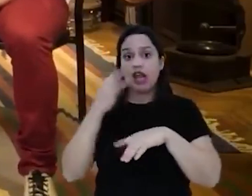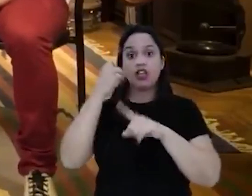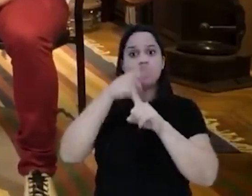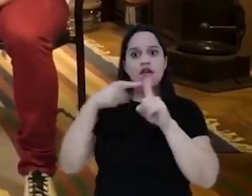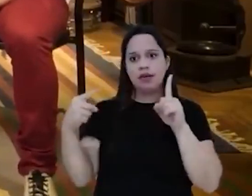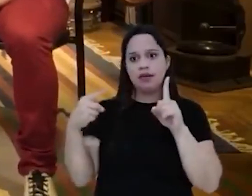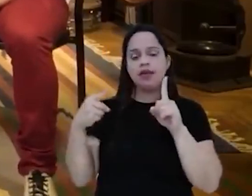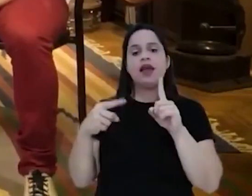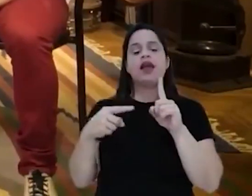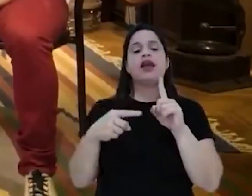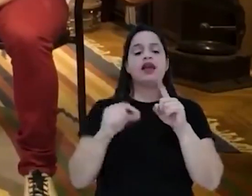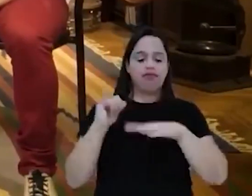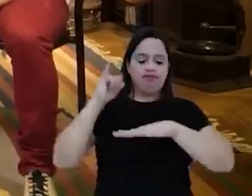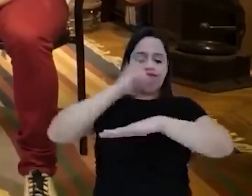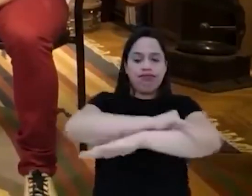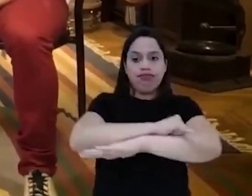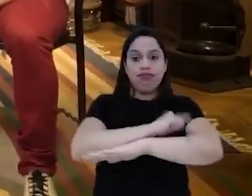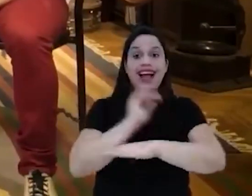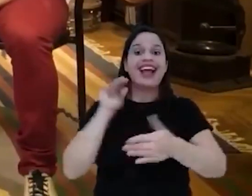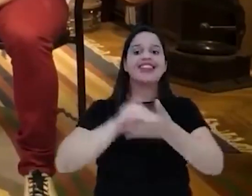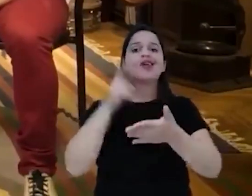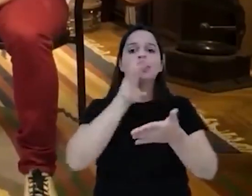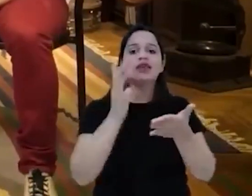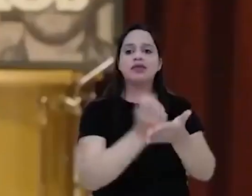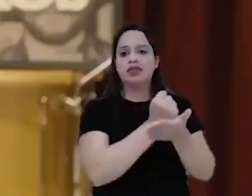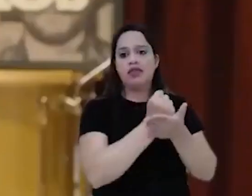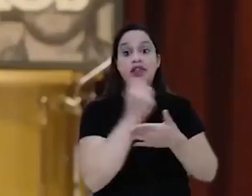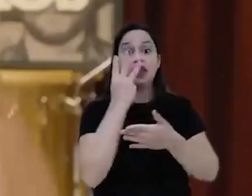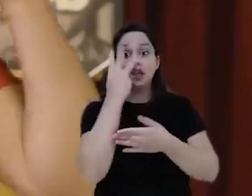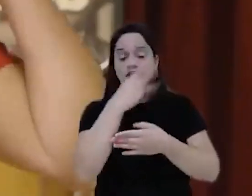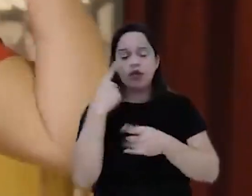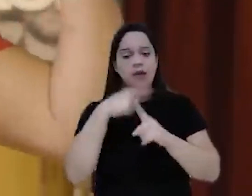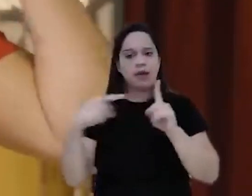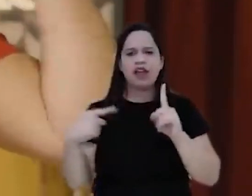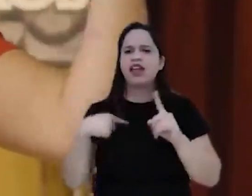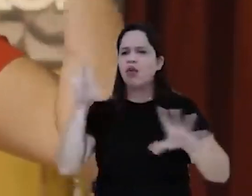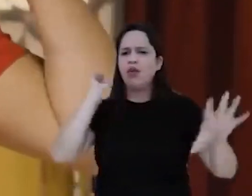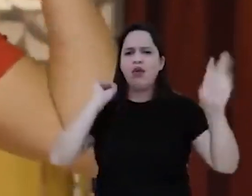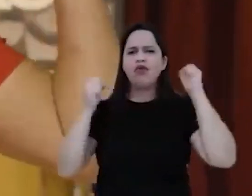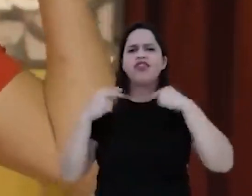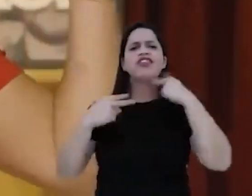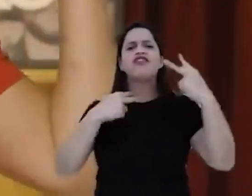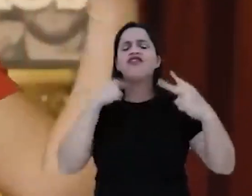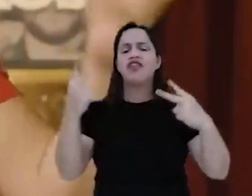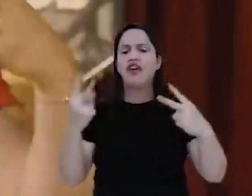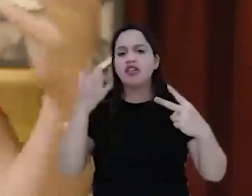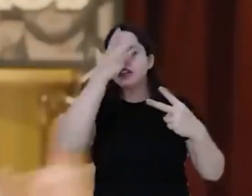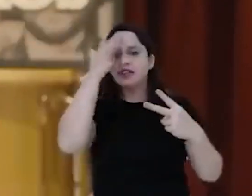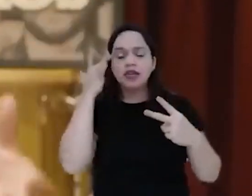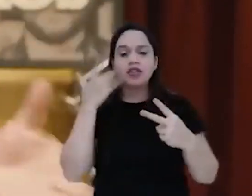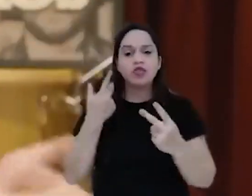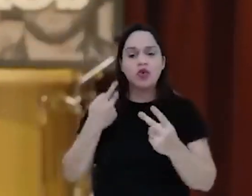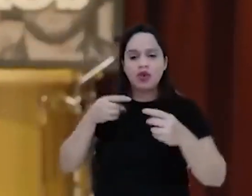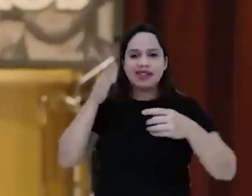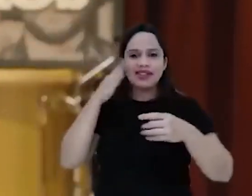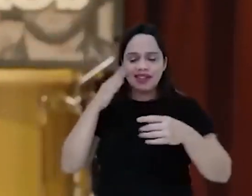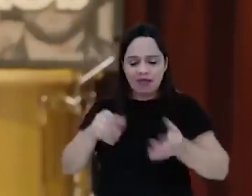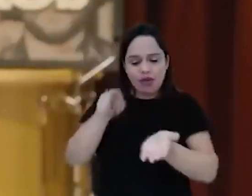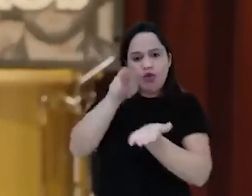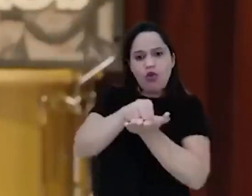foi o meu Resgate né daqui até o meu Resgate aí quero ouvir eu escrevo muitas Rosas do da galera